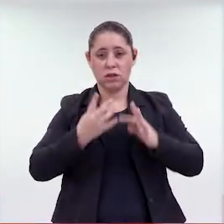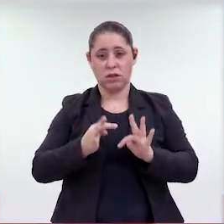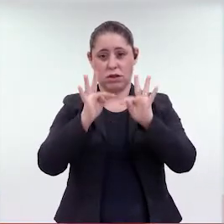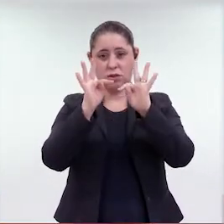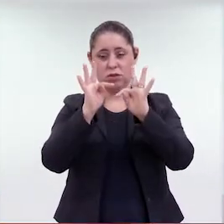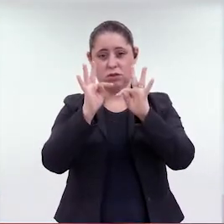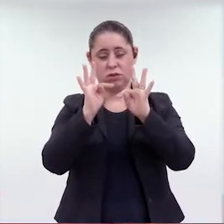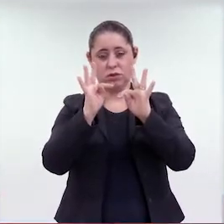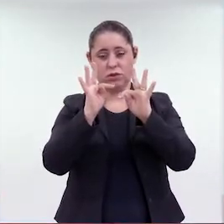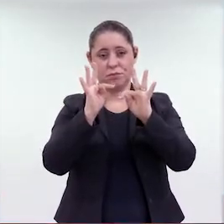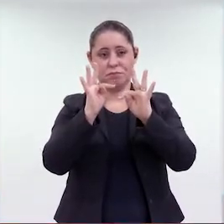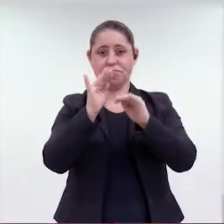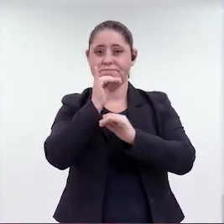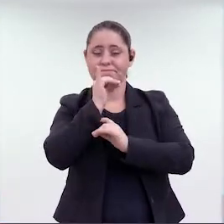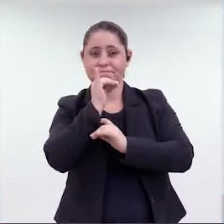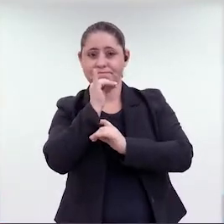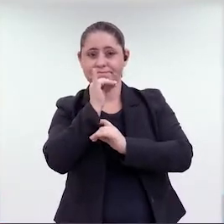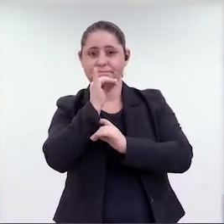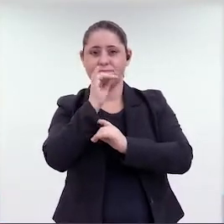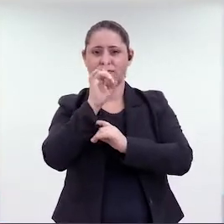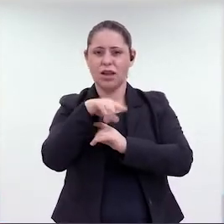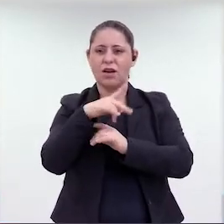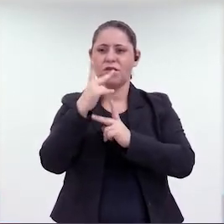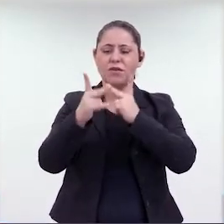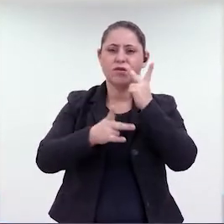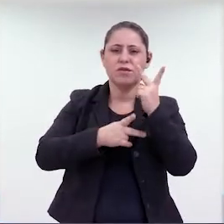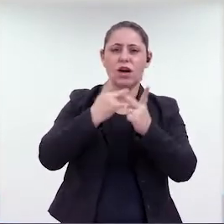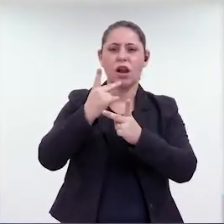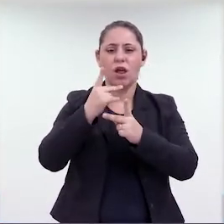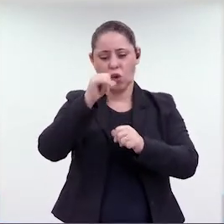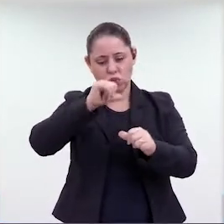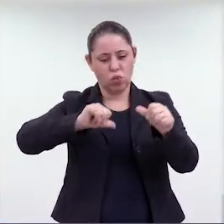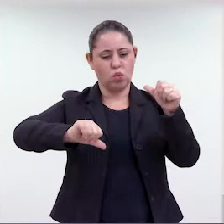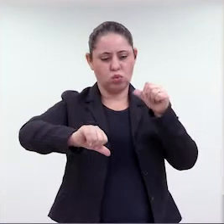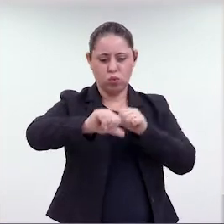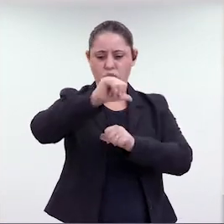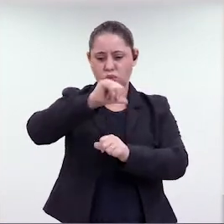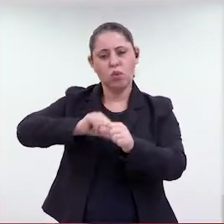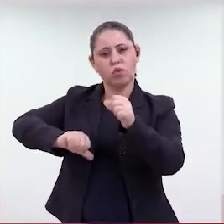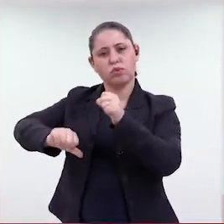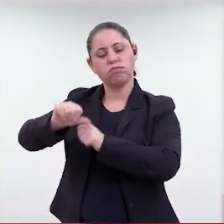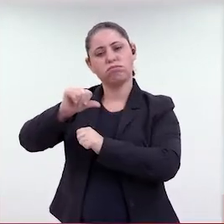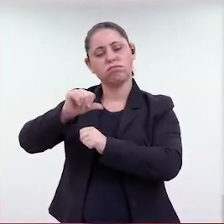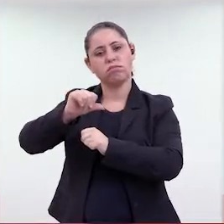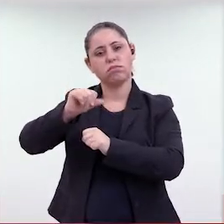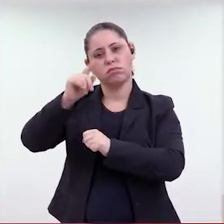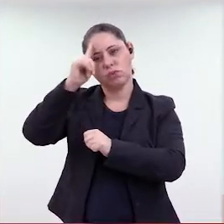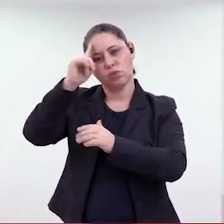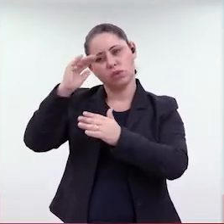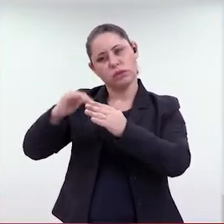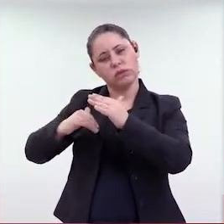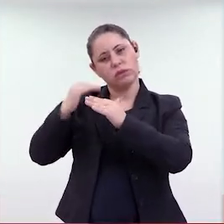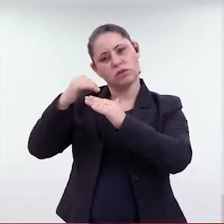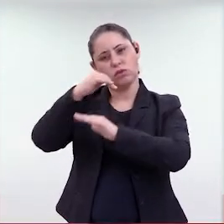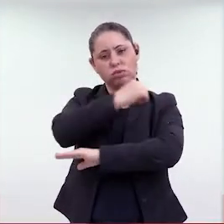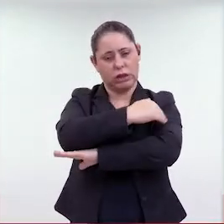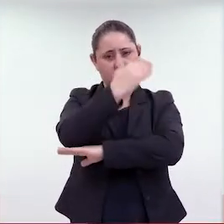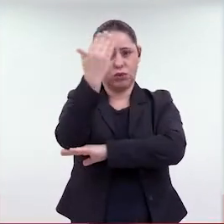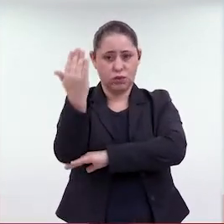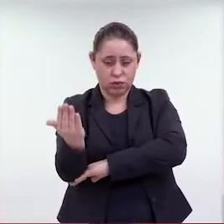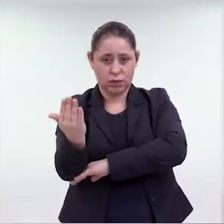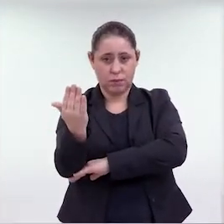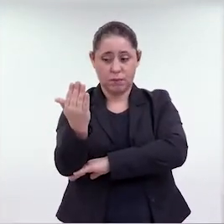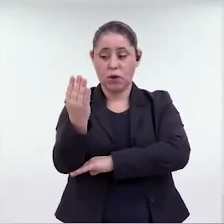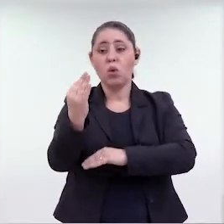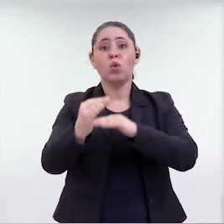exemplo, e que você pontuou da questão de a gente ter que ir trocando a máscara, né? Essas máscaras tecnológicas, esse